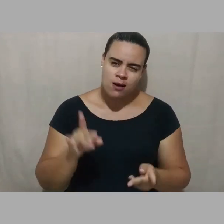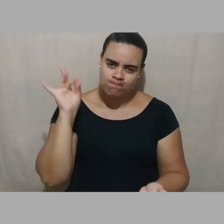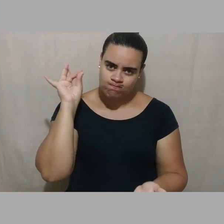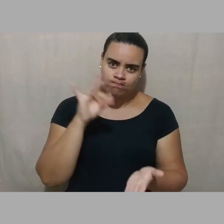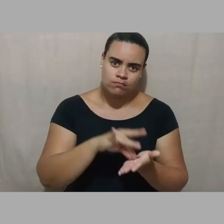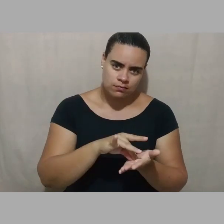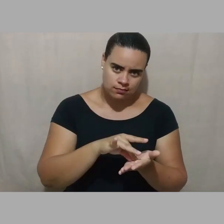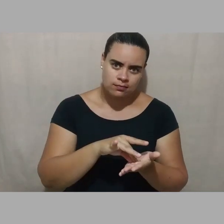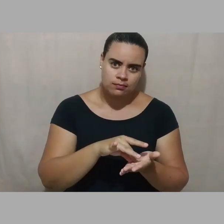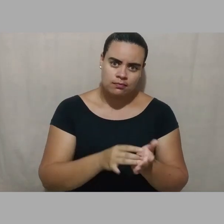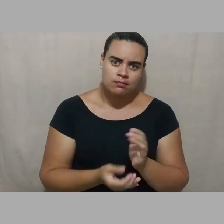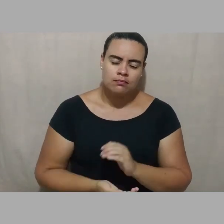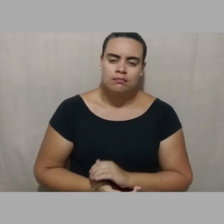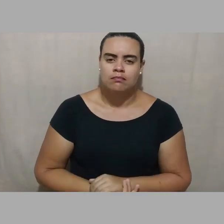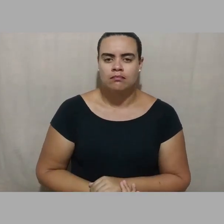paz de verdade, sabe?